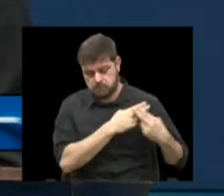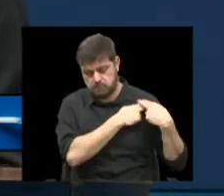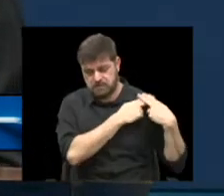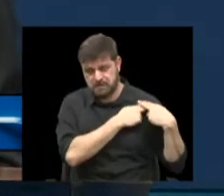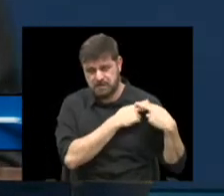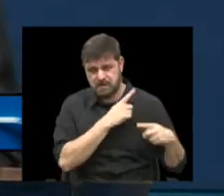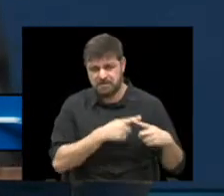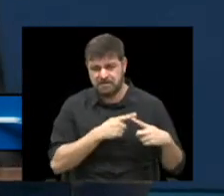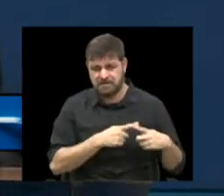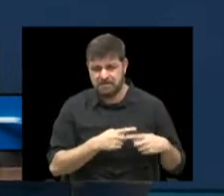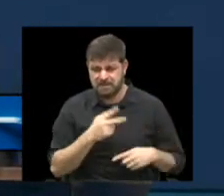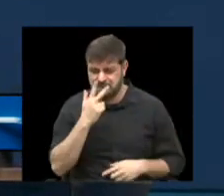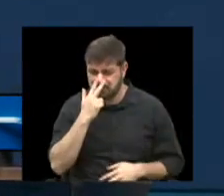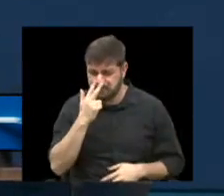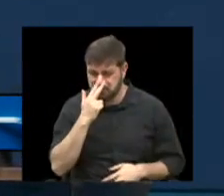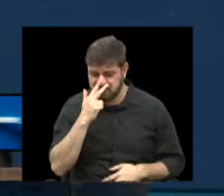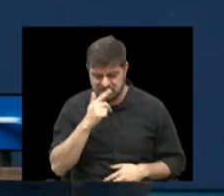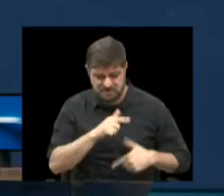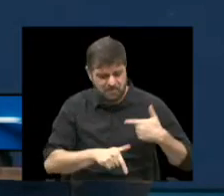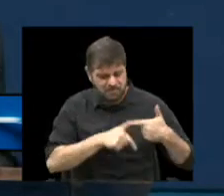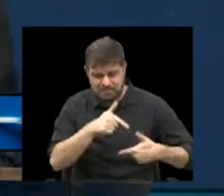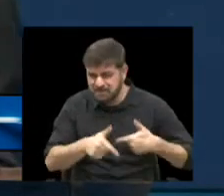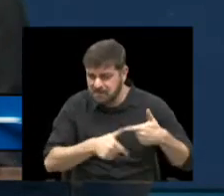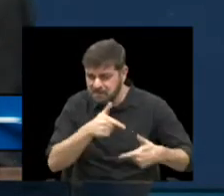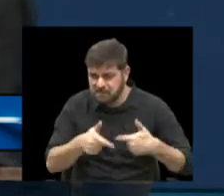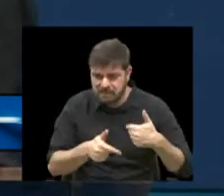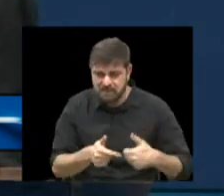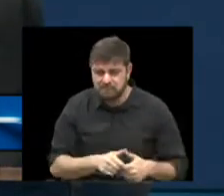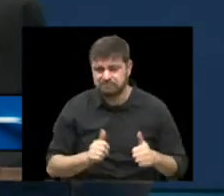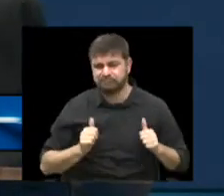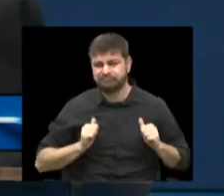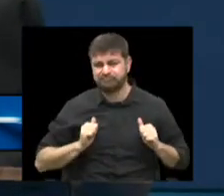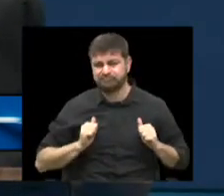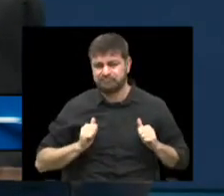um pouco parado esse tipo de trabalho. Tem muita gente